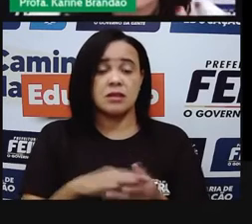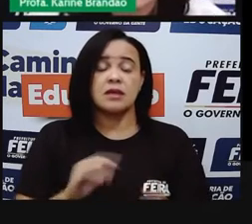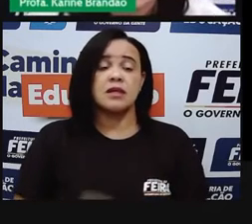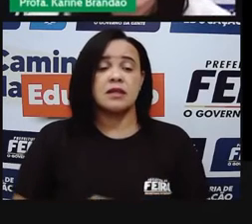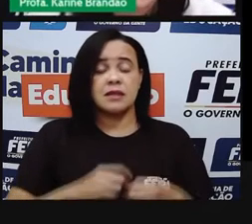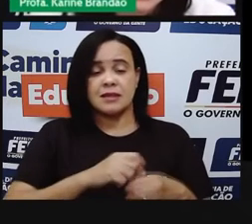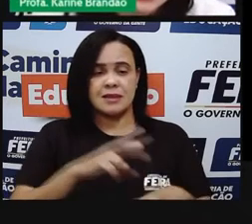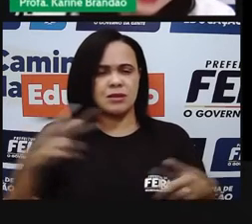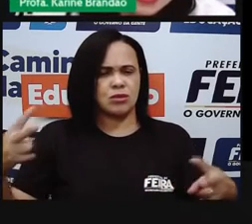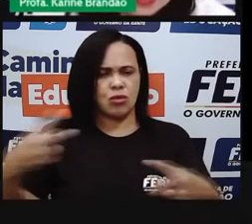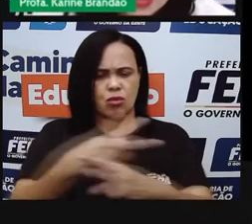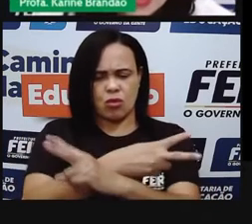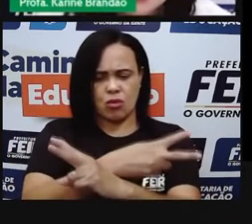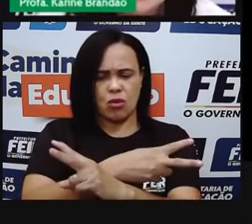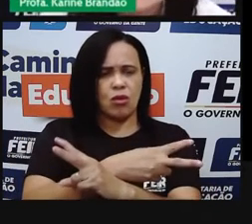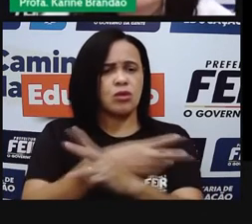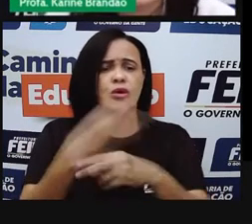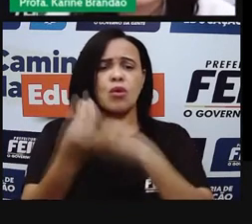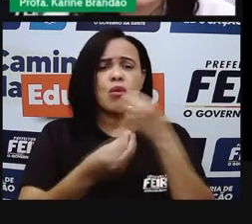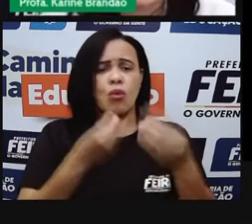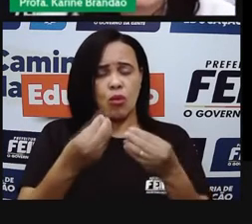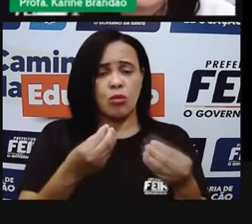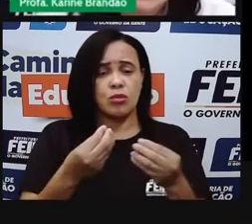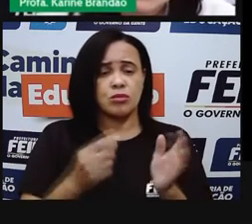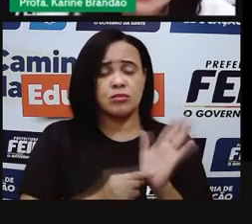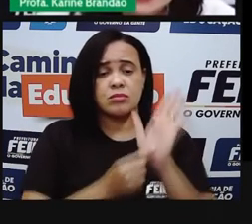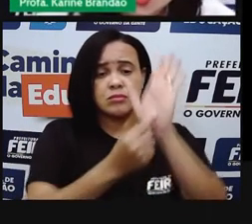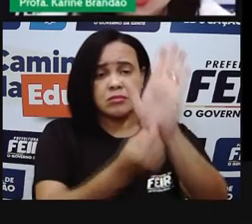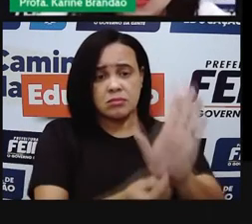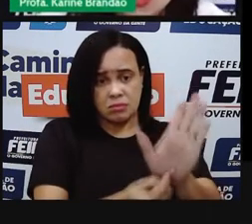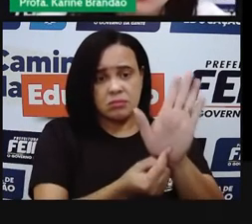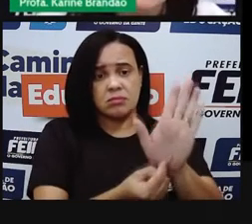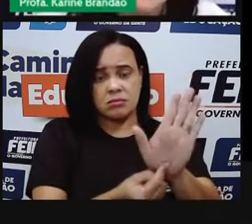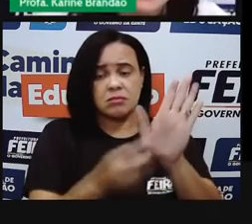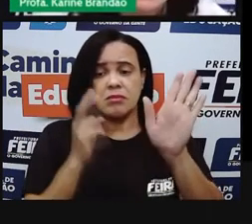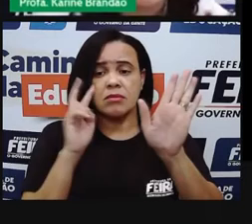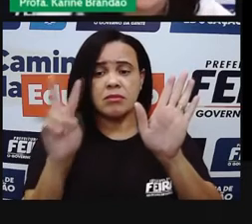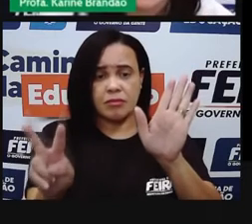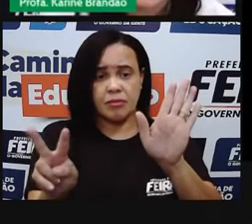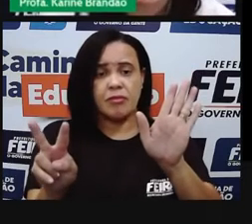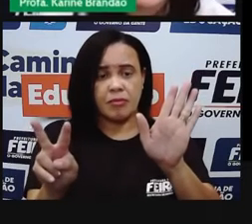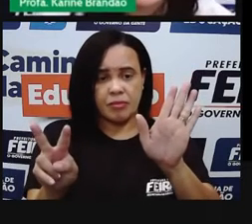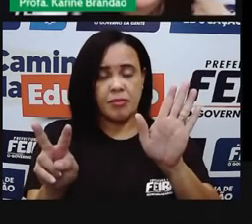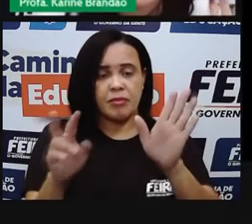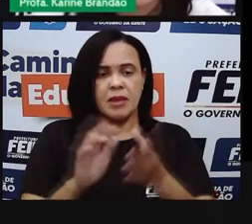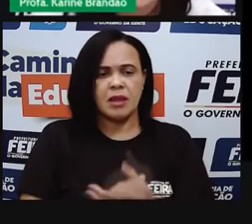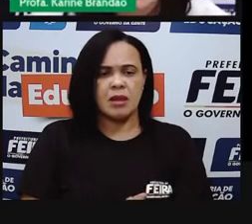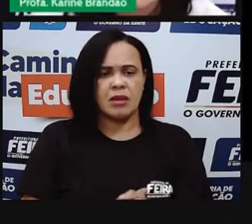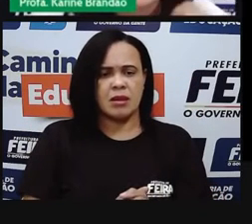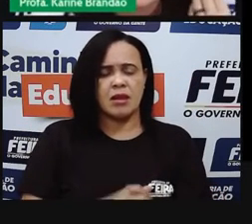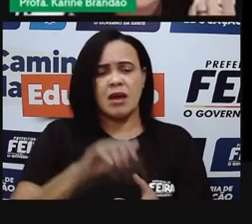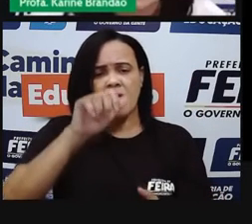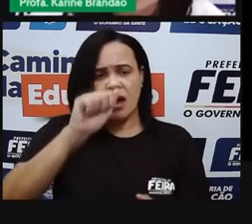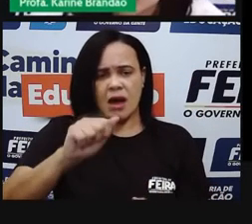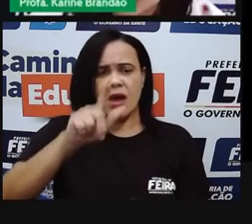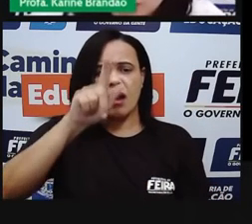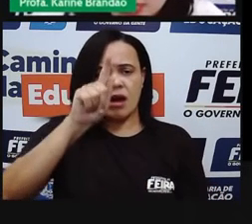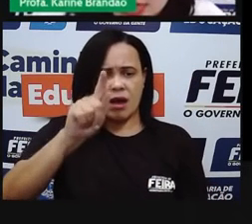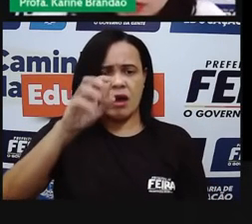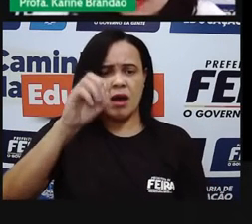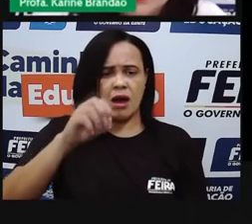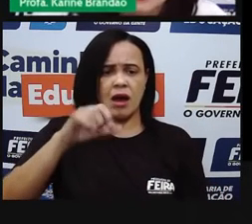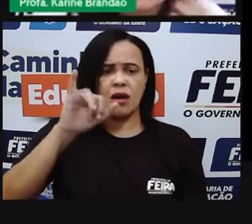é um cromossomo, aquela representação ali daqueles cromossomos é haploide. Haploide vem de